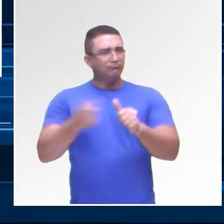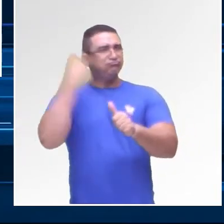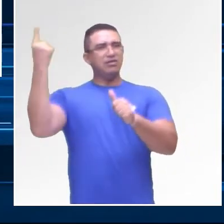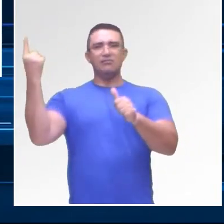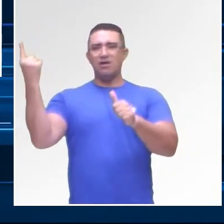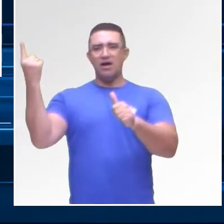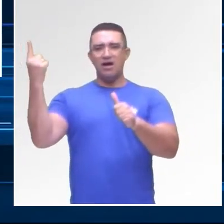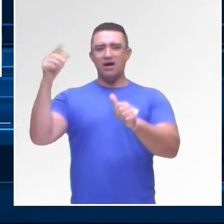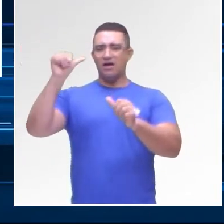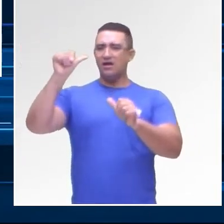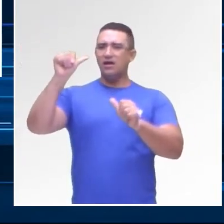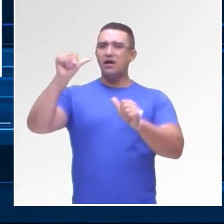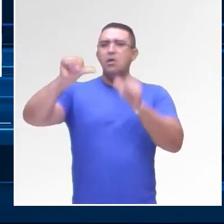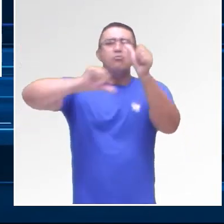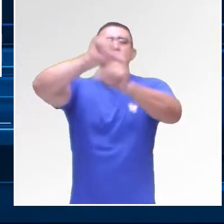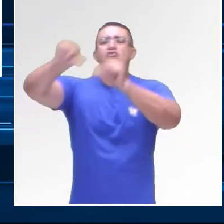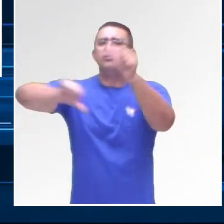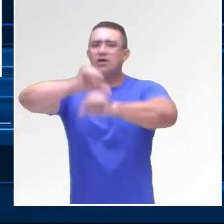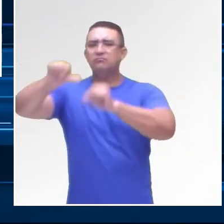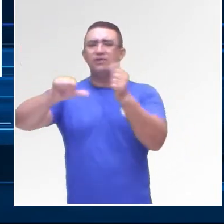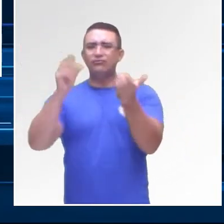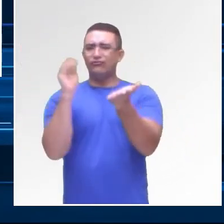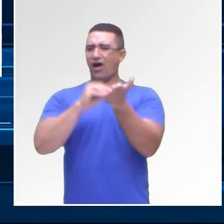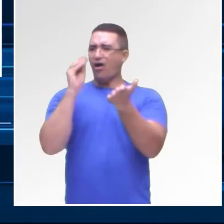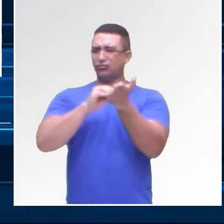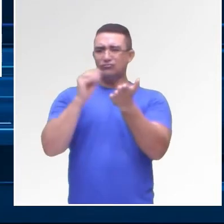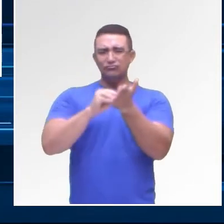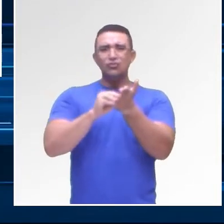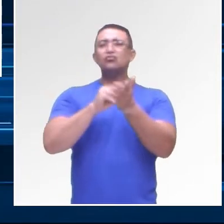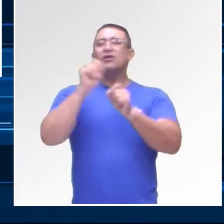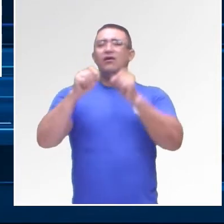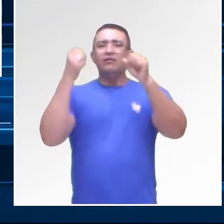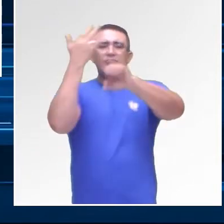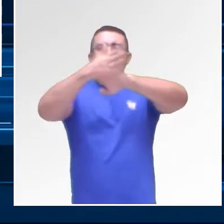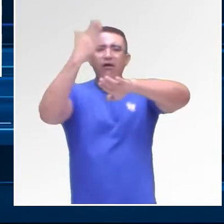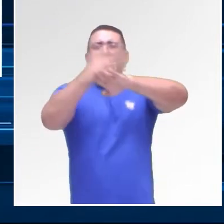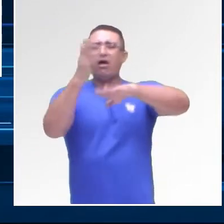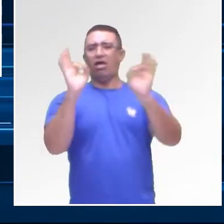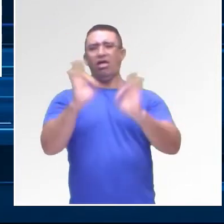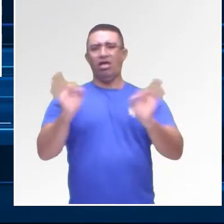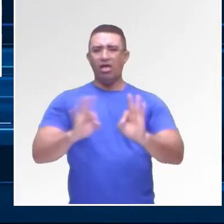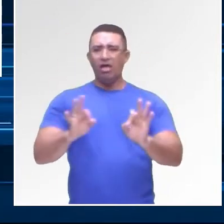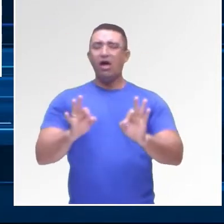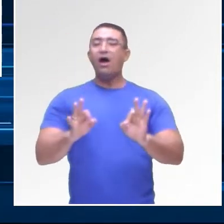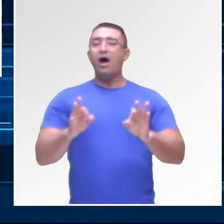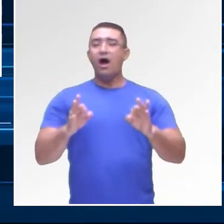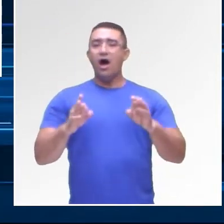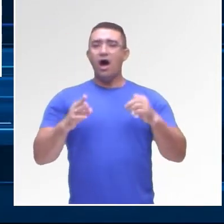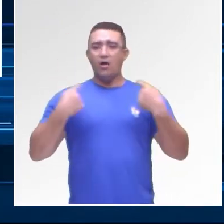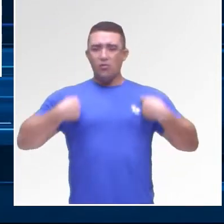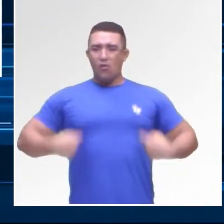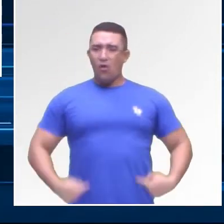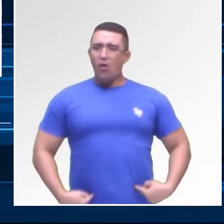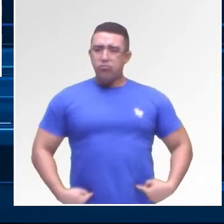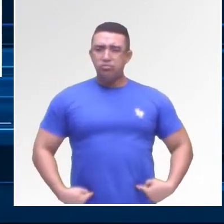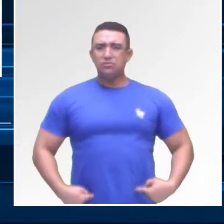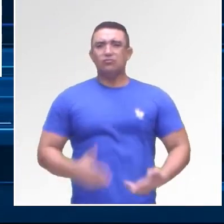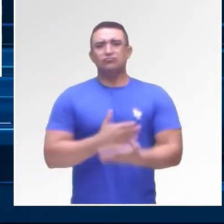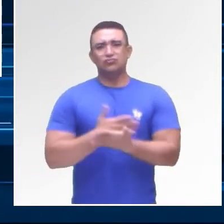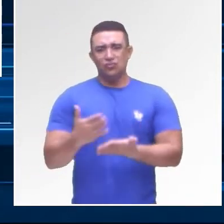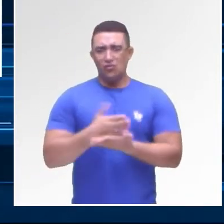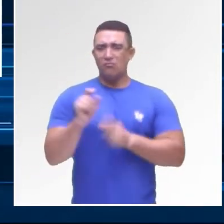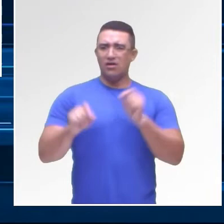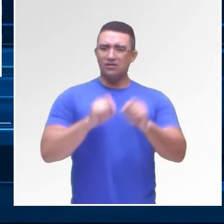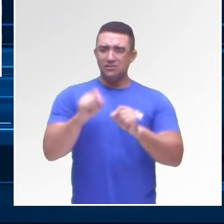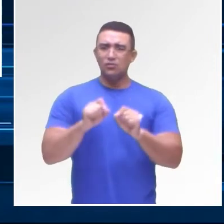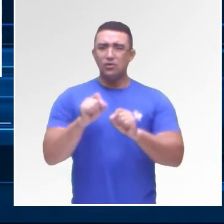da falta de atividade física, nós temos o acúmulo de gordura corporal, ou seja, em